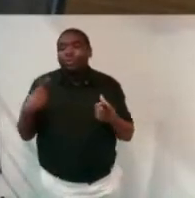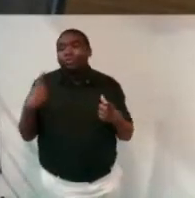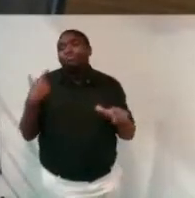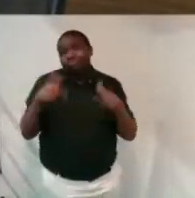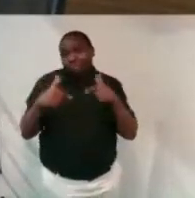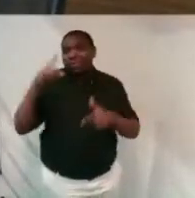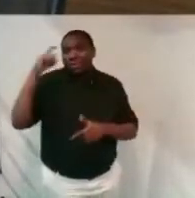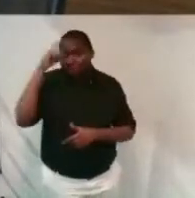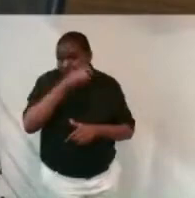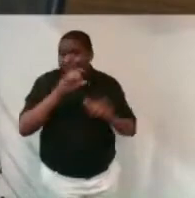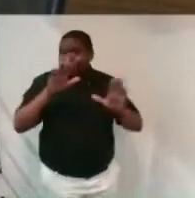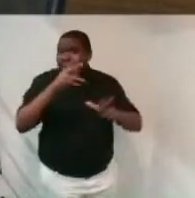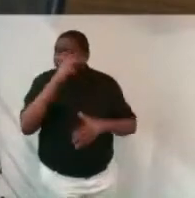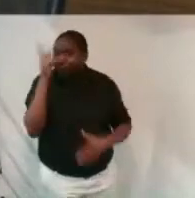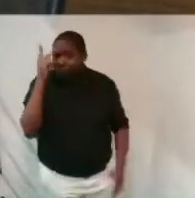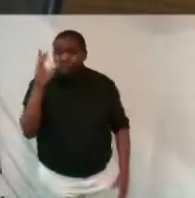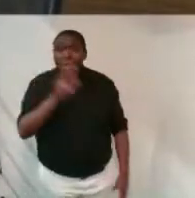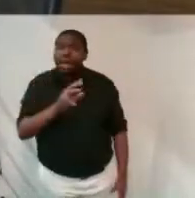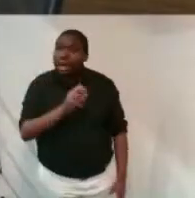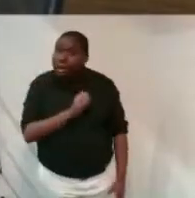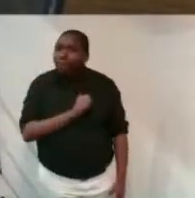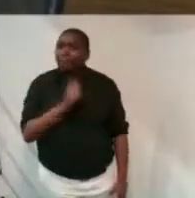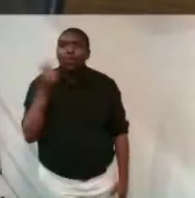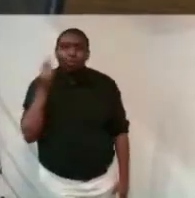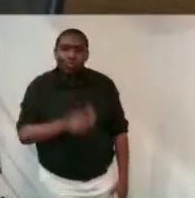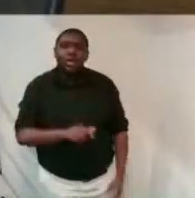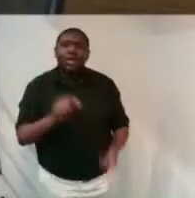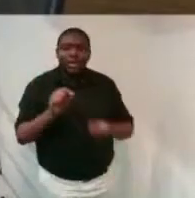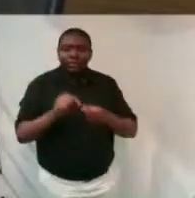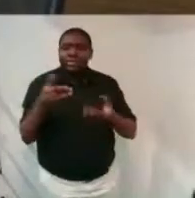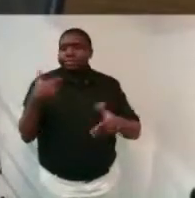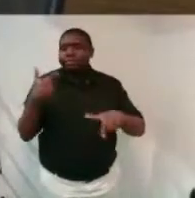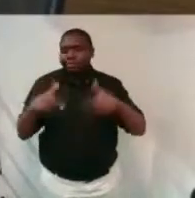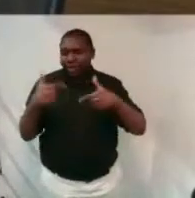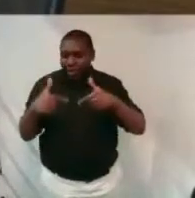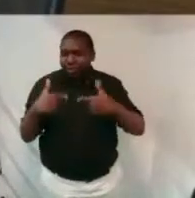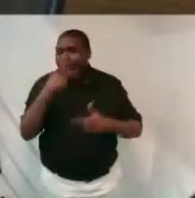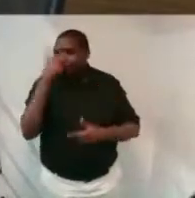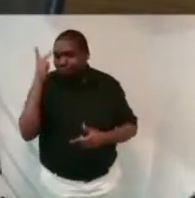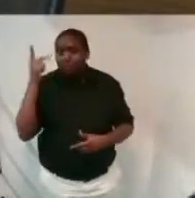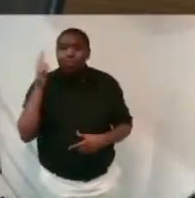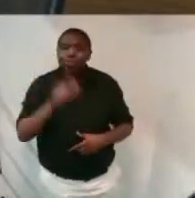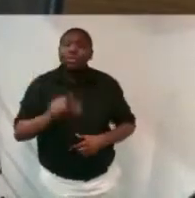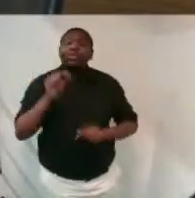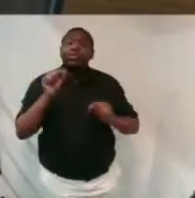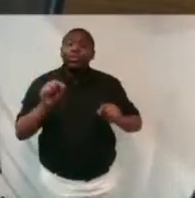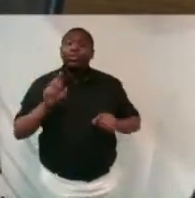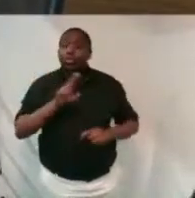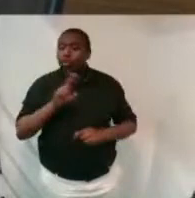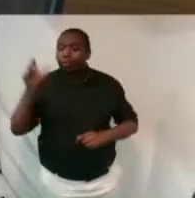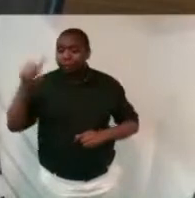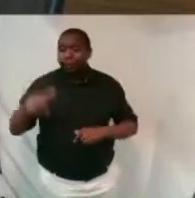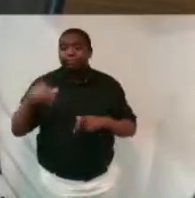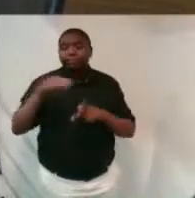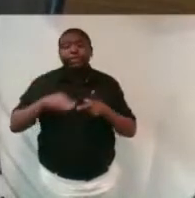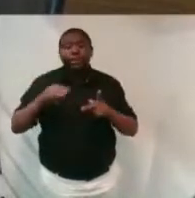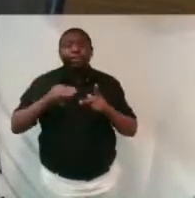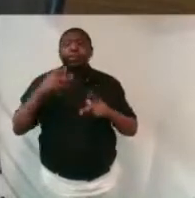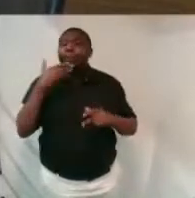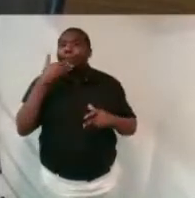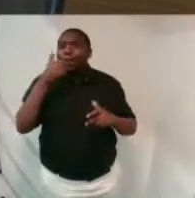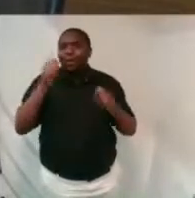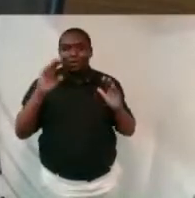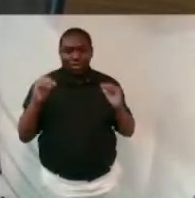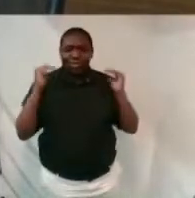essas pessoas apaixonadas que conseguem fazer esse trabalho, que conseguem elevar, inclusive, o nome do nosso Ministério Público. São